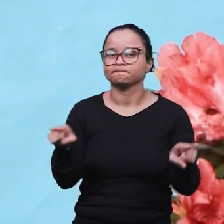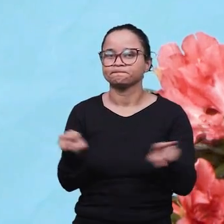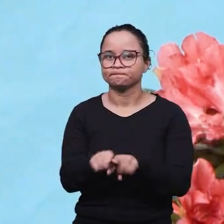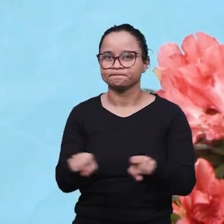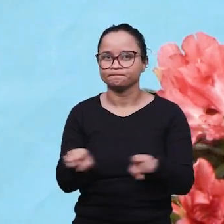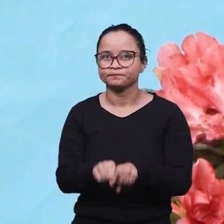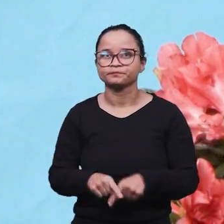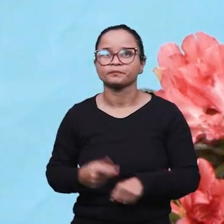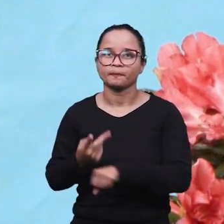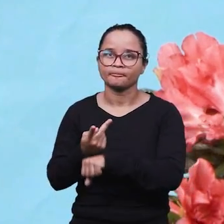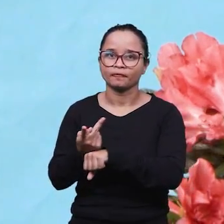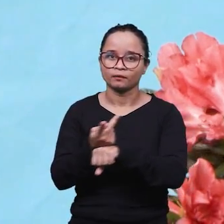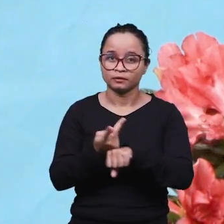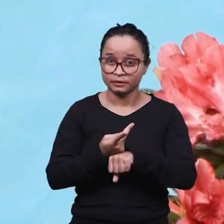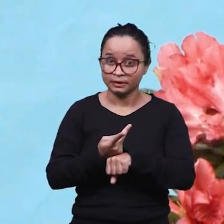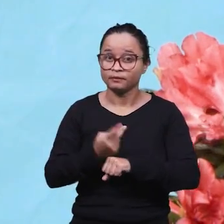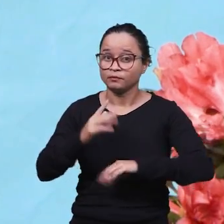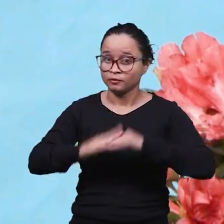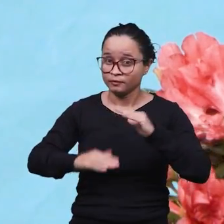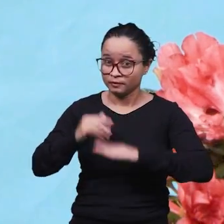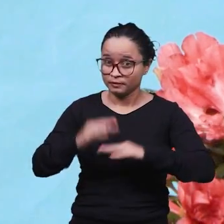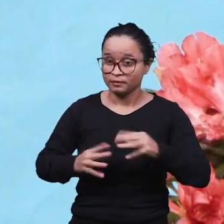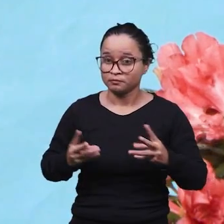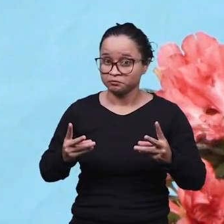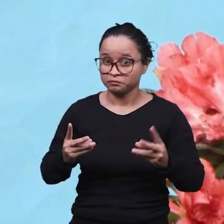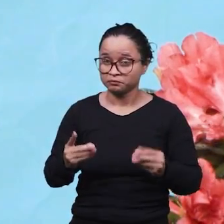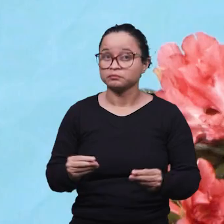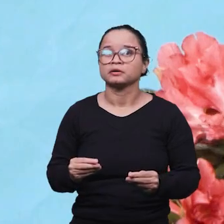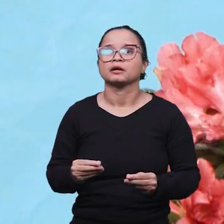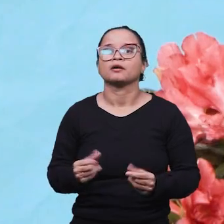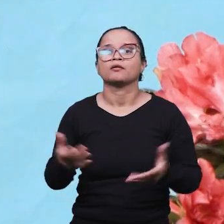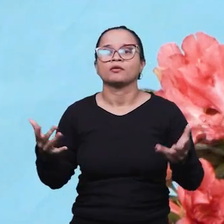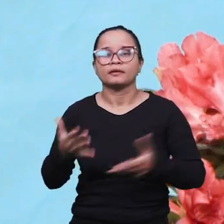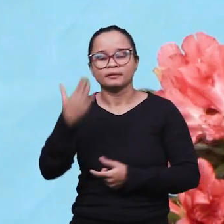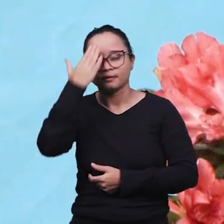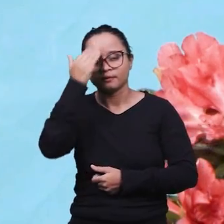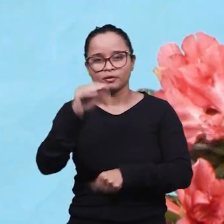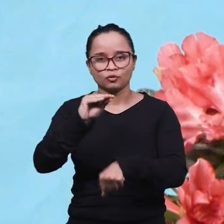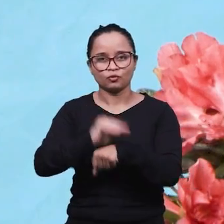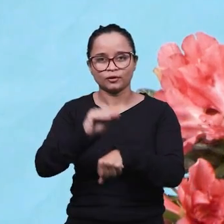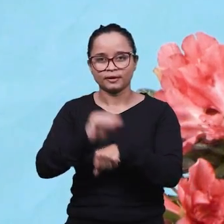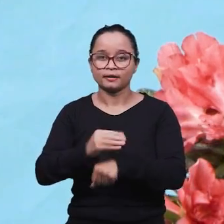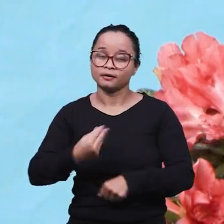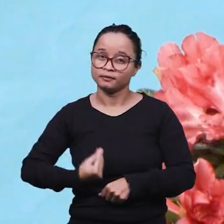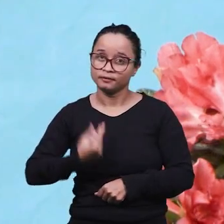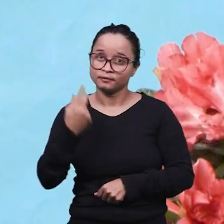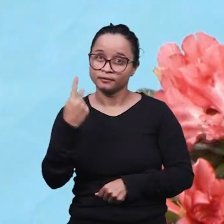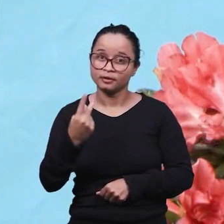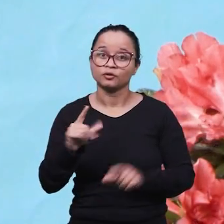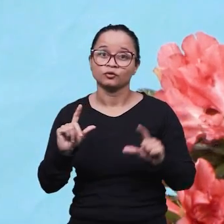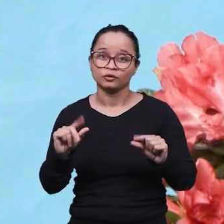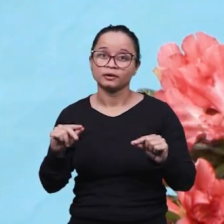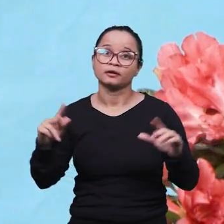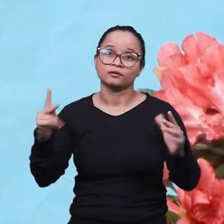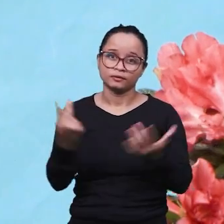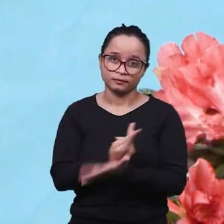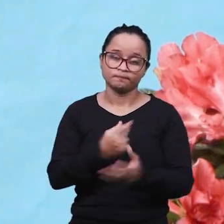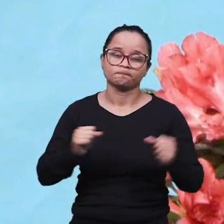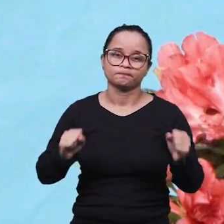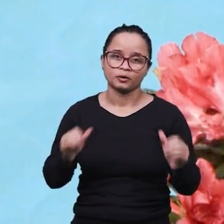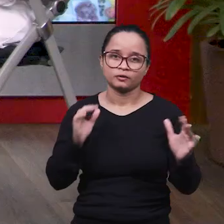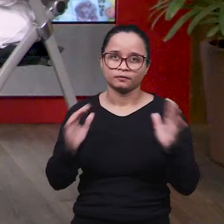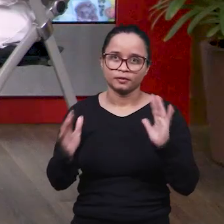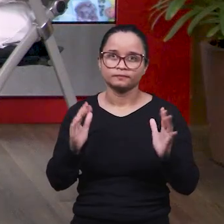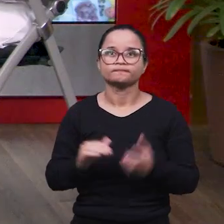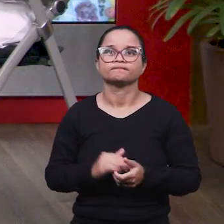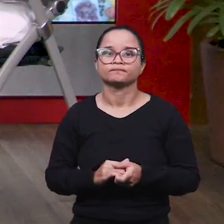e procurar profissionais qualificados e atualizados que vão saber cuidar de você e das intercorrências que podem acontecer ao longo do